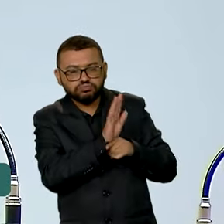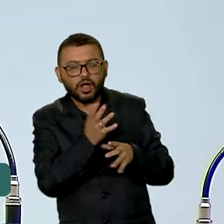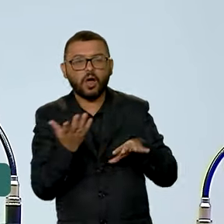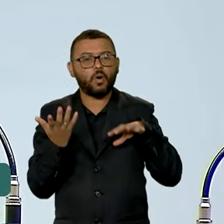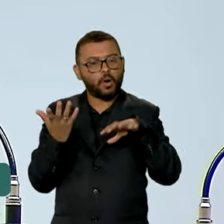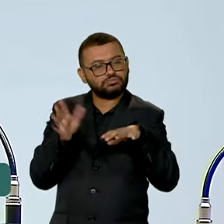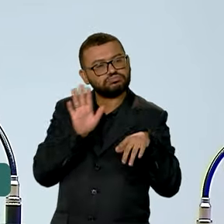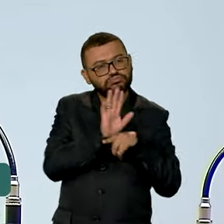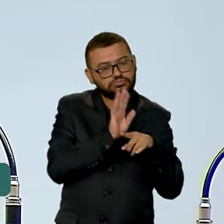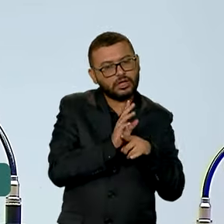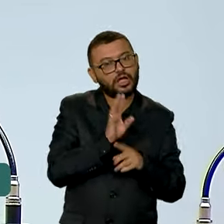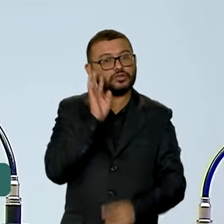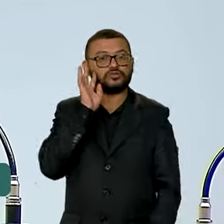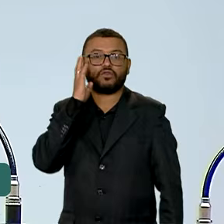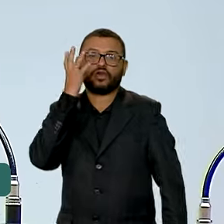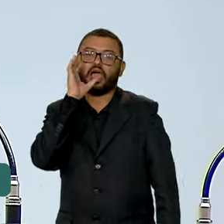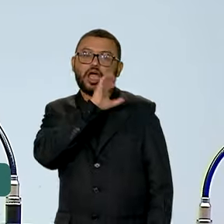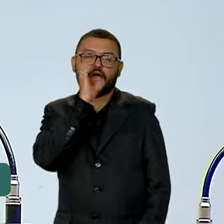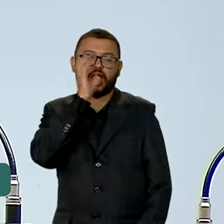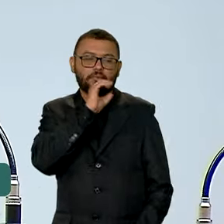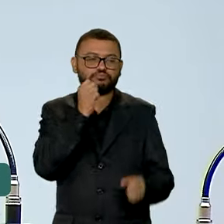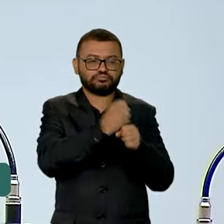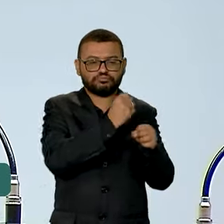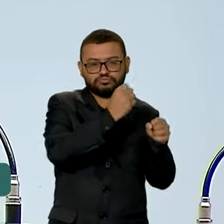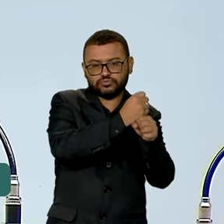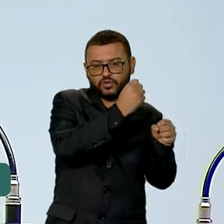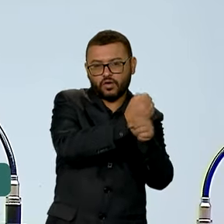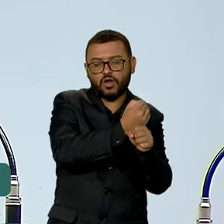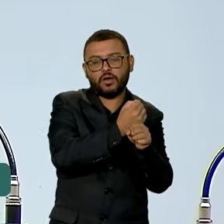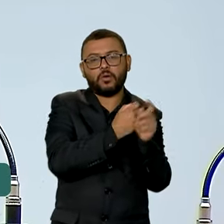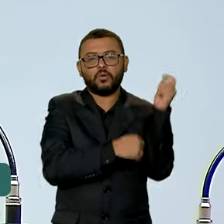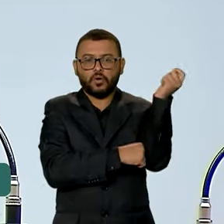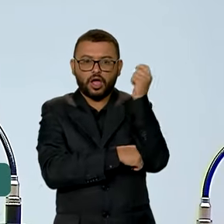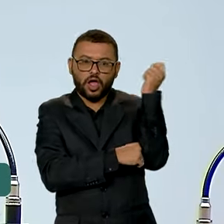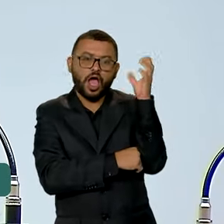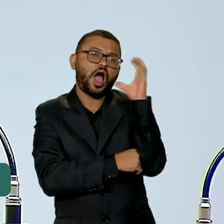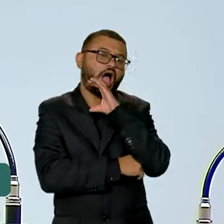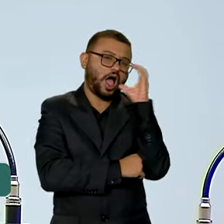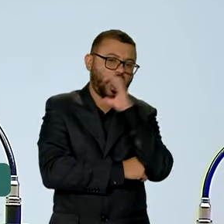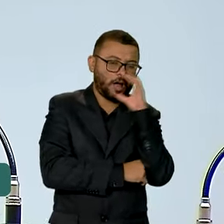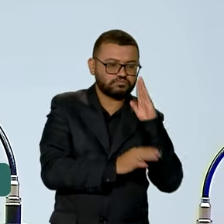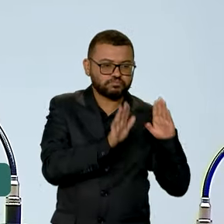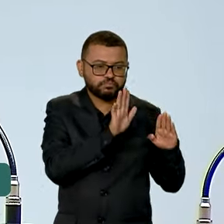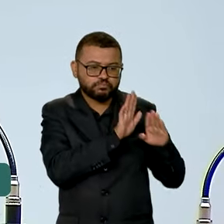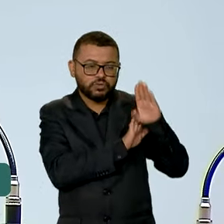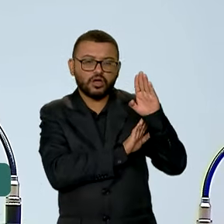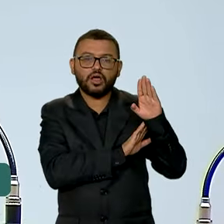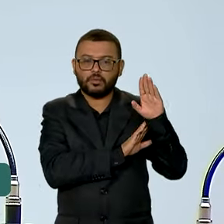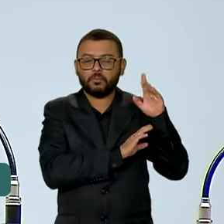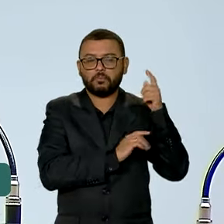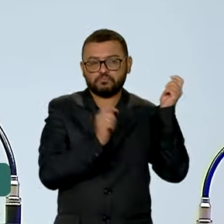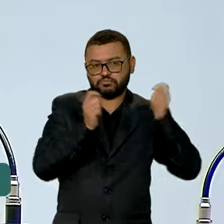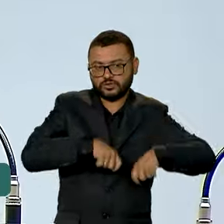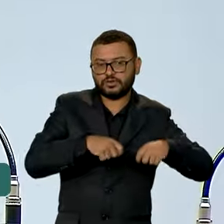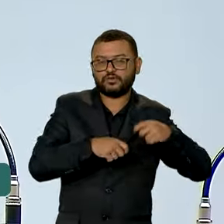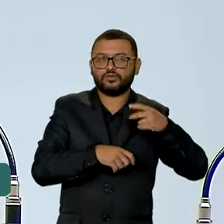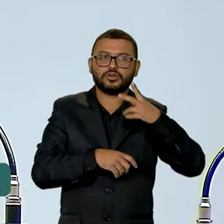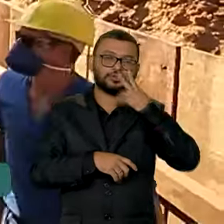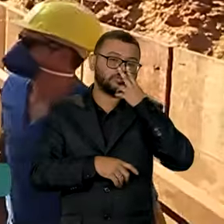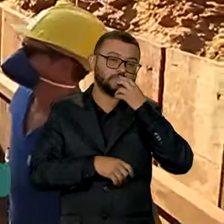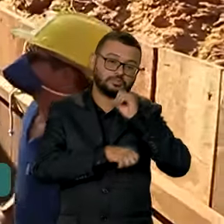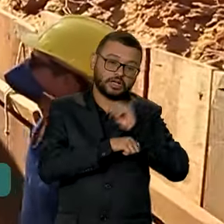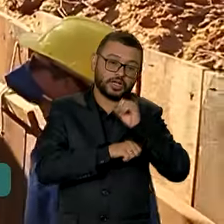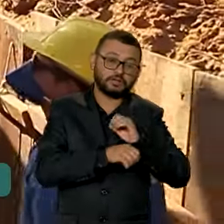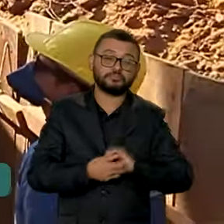ver também uma recuperação do Estado num nível mais acelerado, acima da média nacional. No segundo